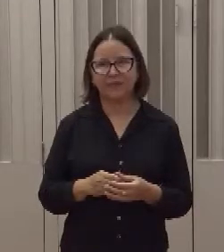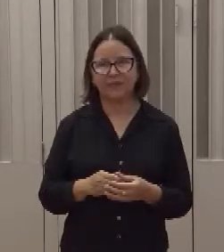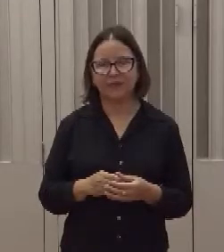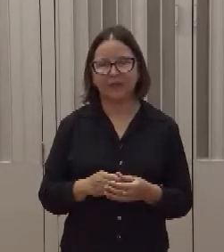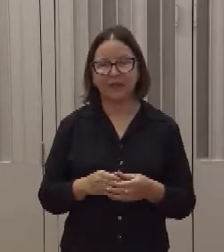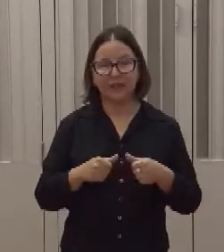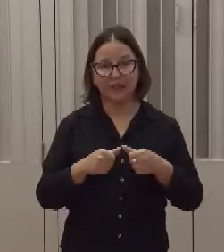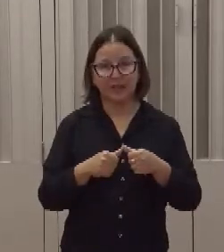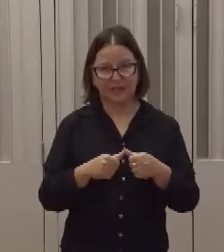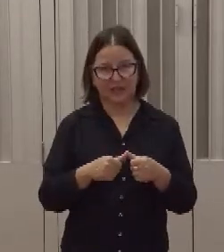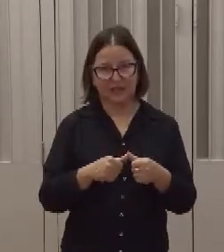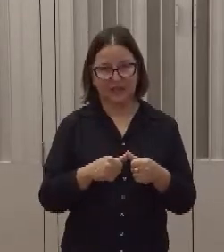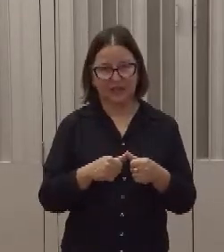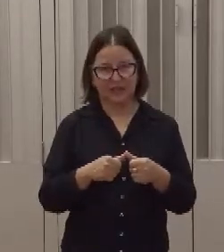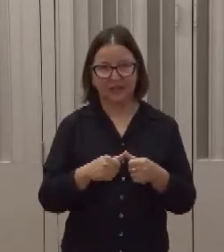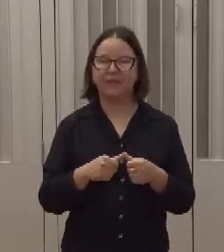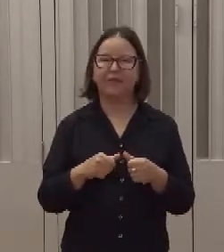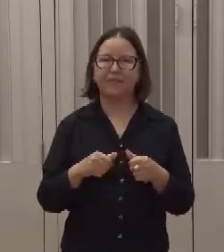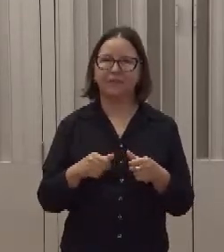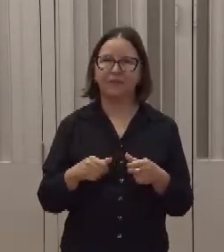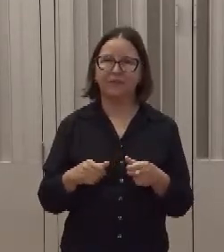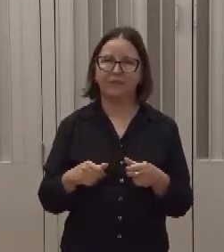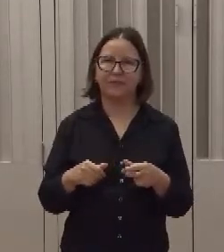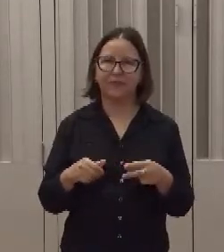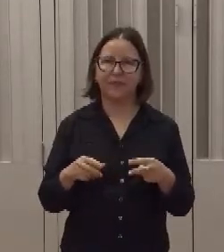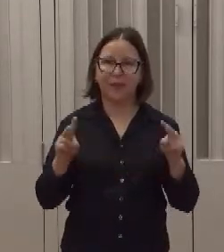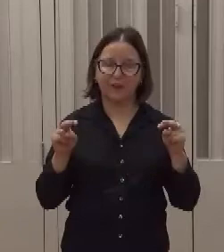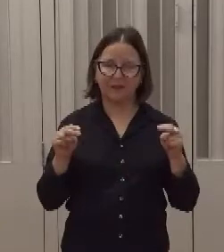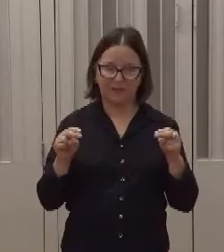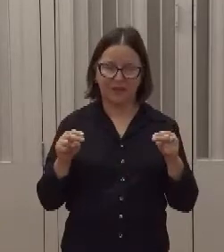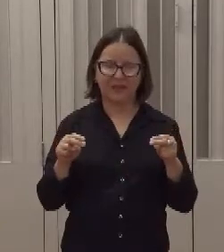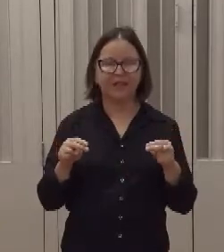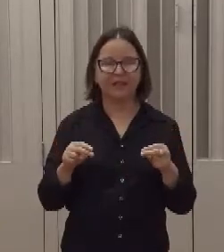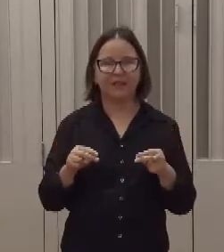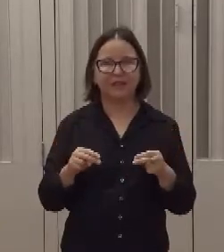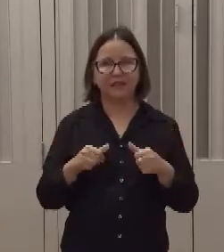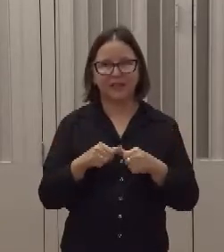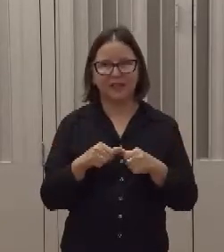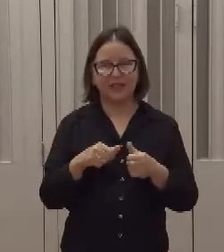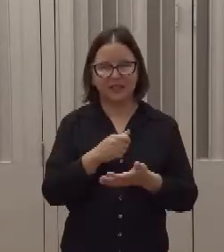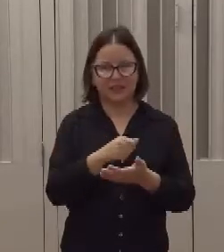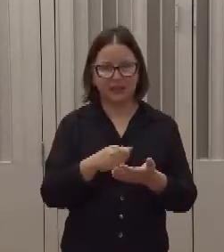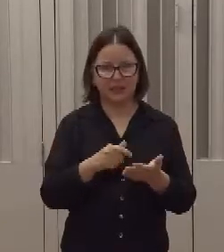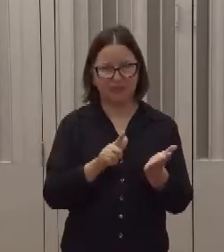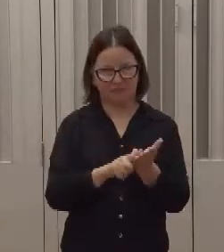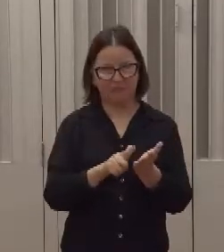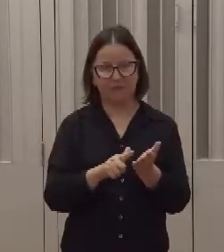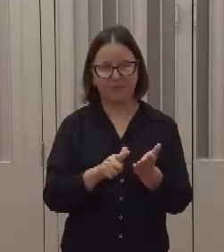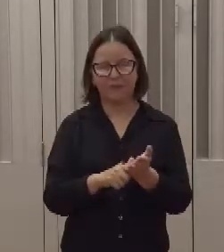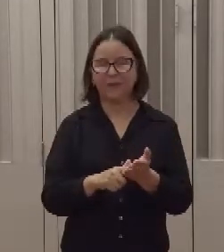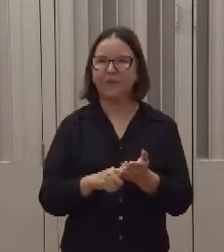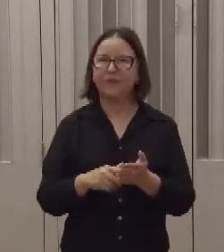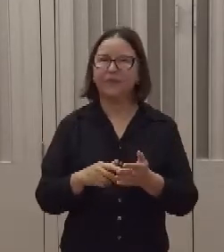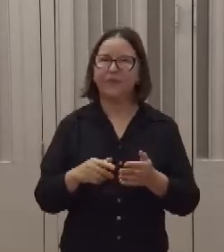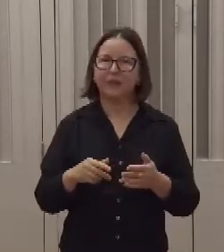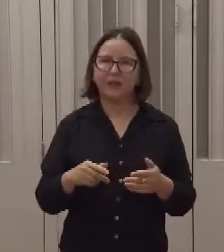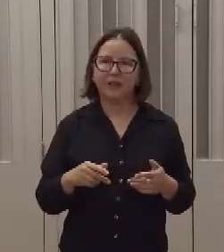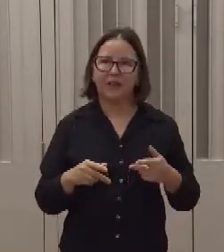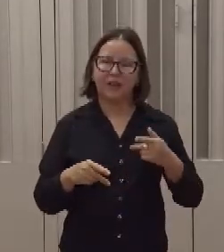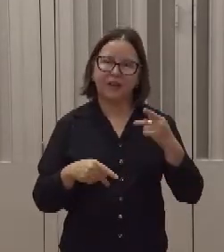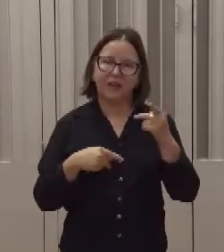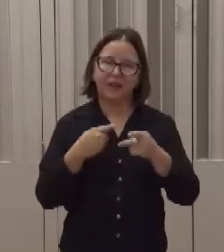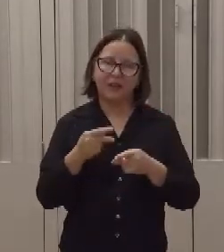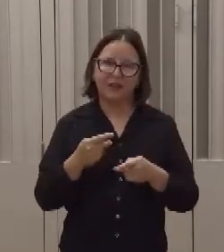tem no boletim, ela se encontra num tratado que ele escreveu por volta de 180 depois de Cristo, chamado Contra as